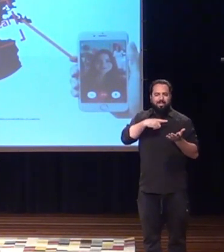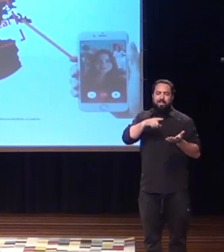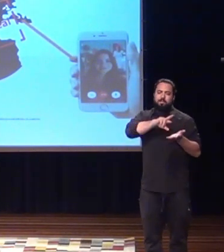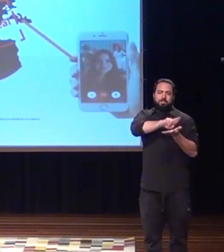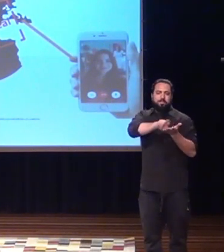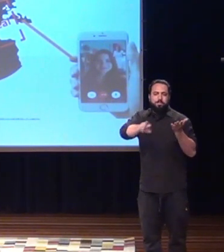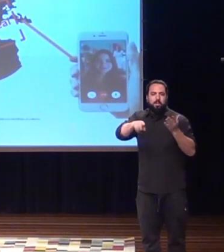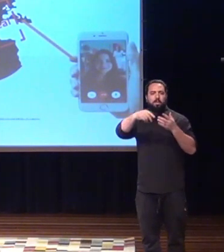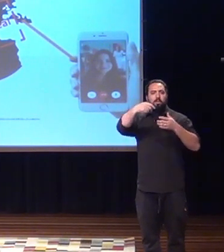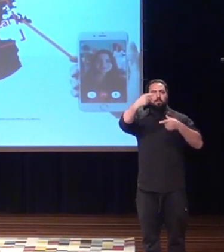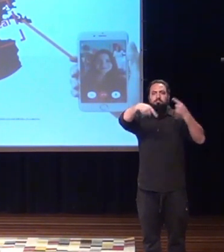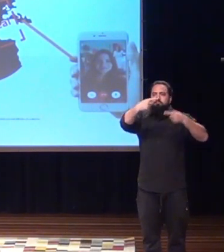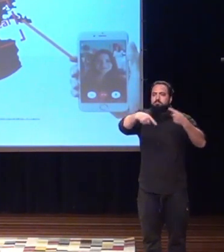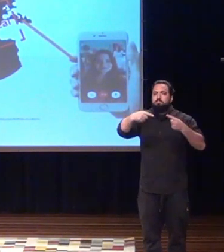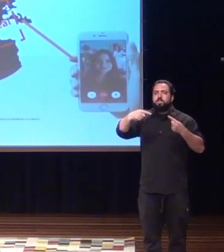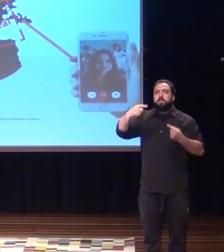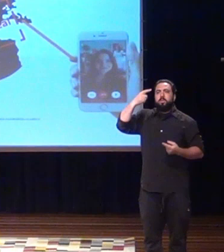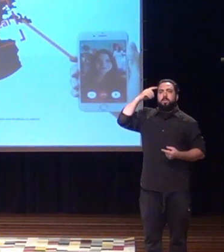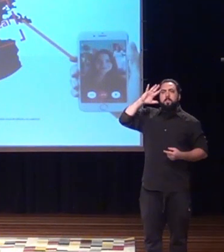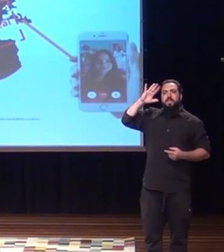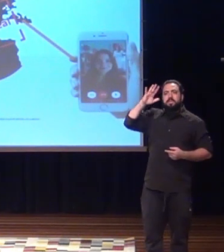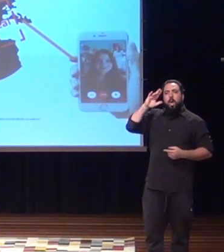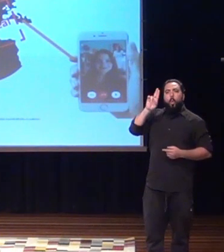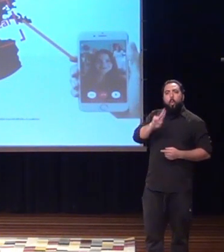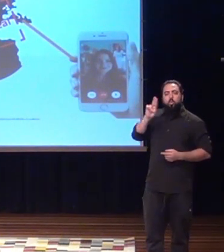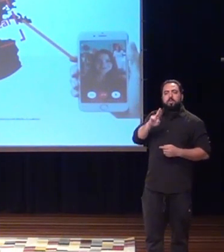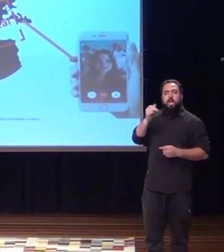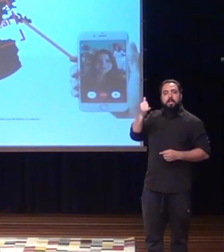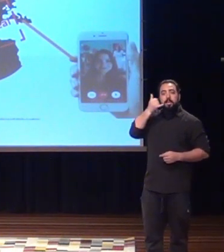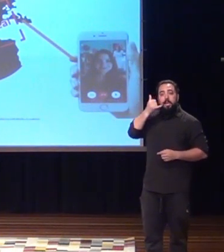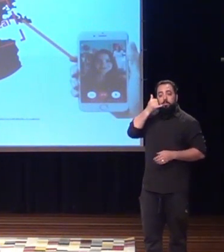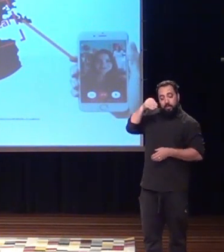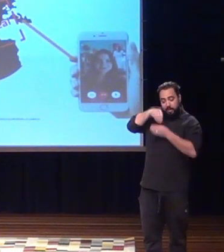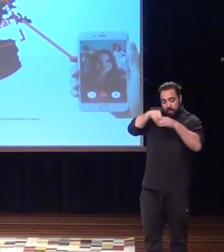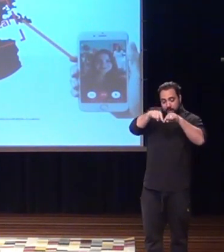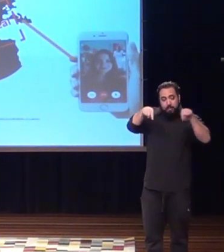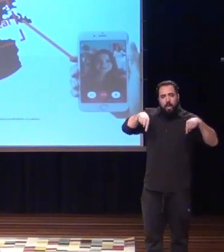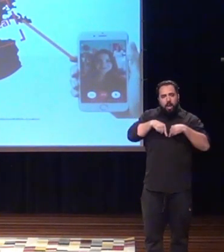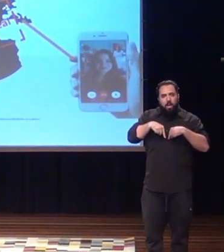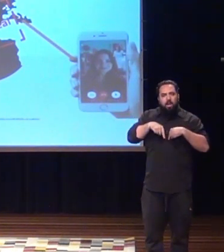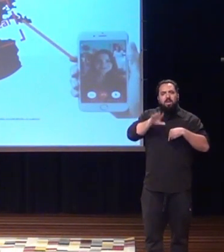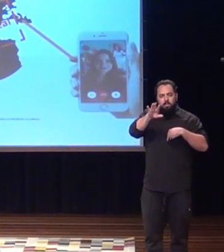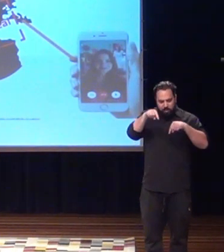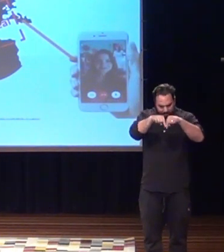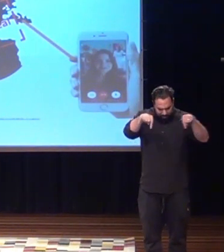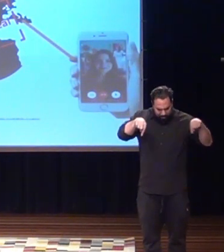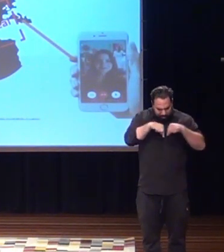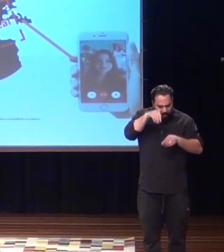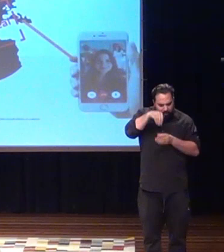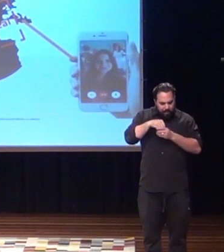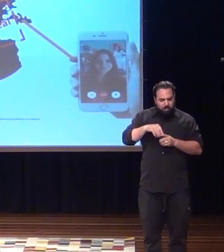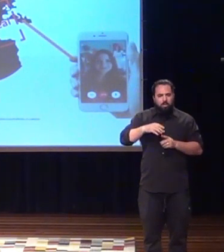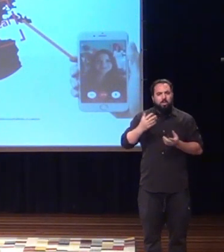né, elas dizem quanto à negação da utilização do telefone celular dentro da sala de aula. Mas será que esse telefone celular,